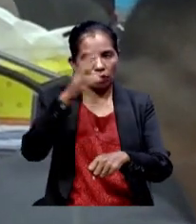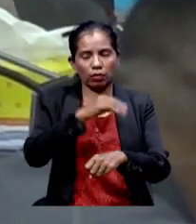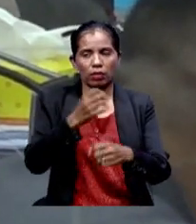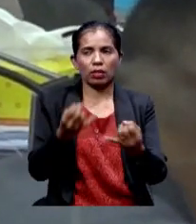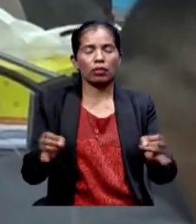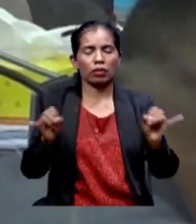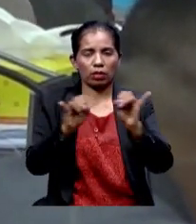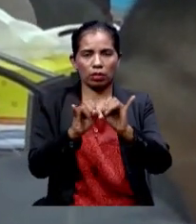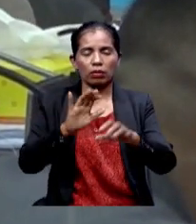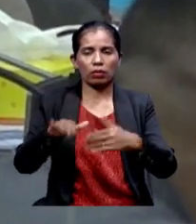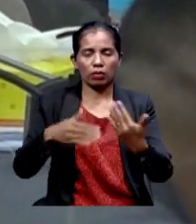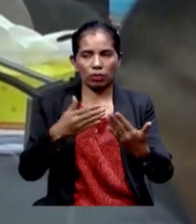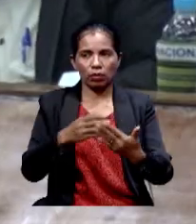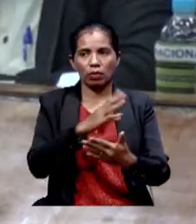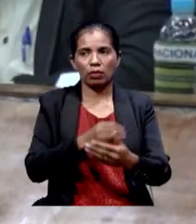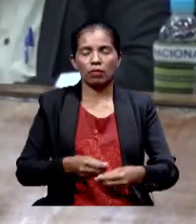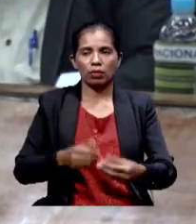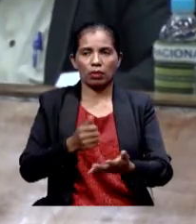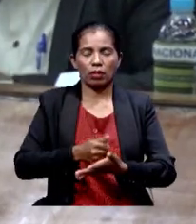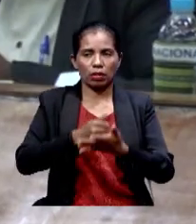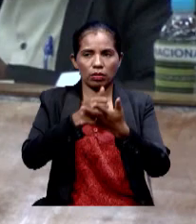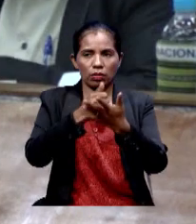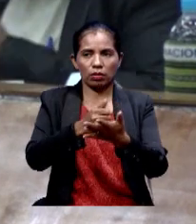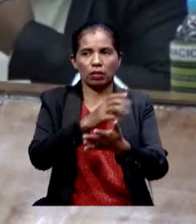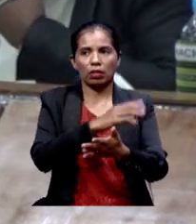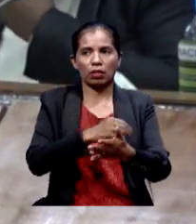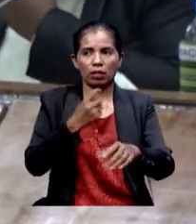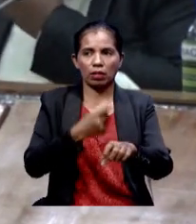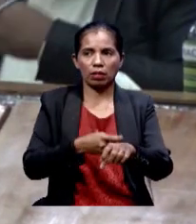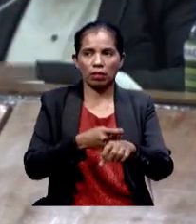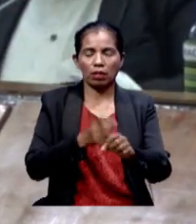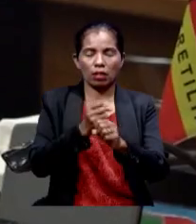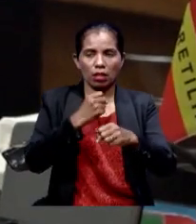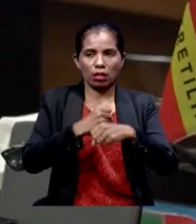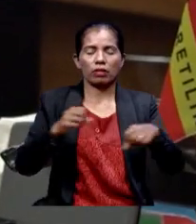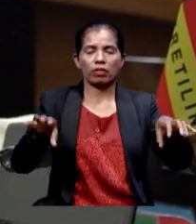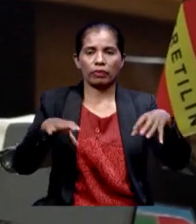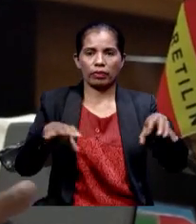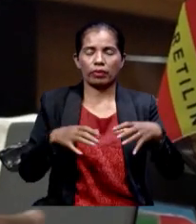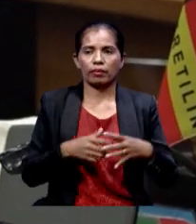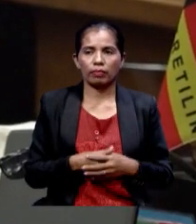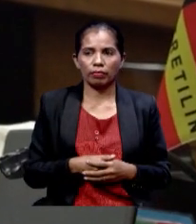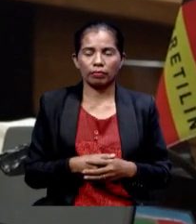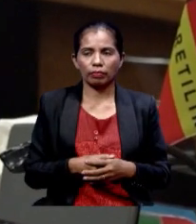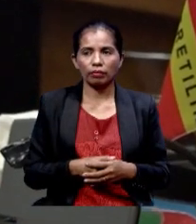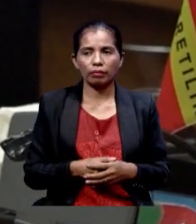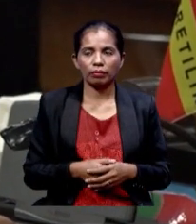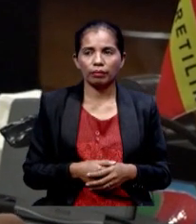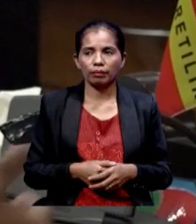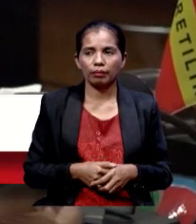instituição relevante sira, onde futuro uma empresa, nem durante nem halau serviço. São neve caminhete com parceiro dia com